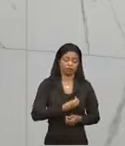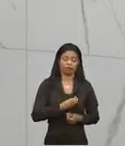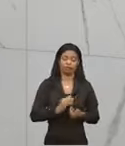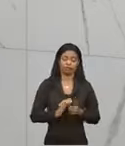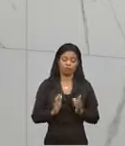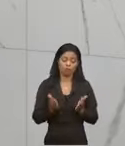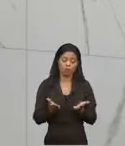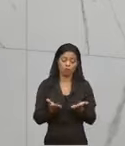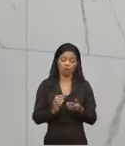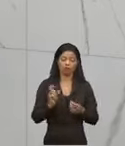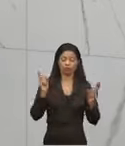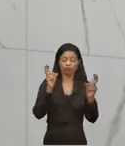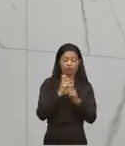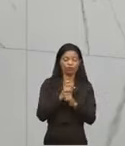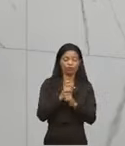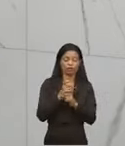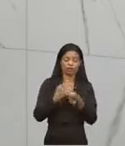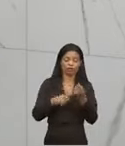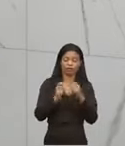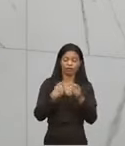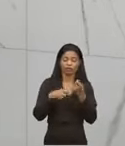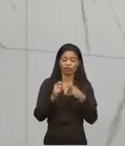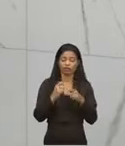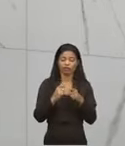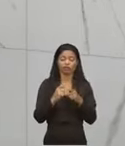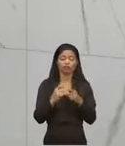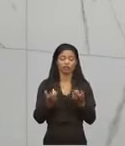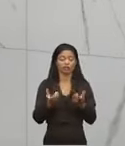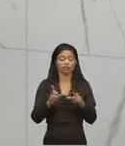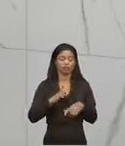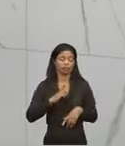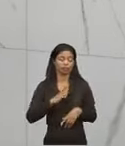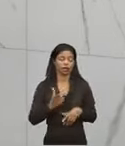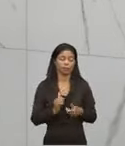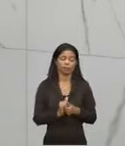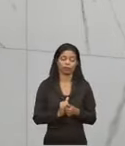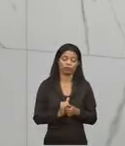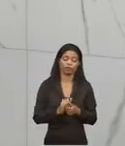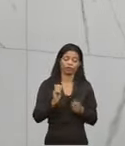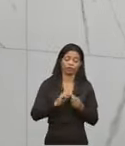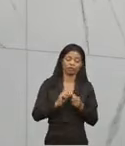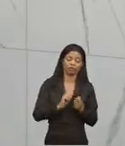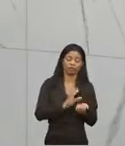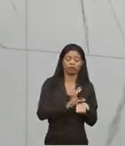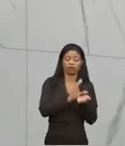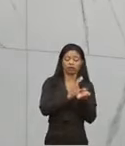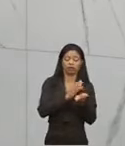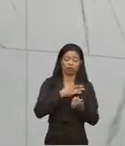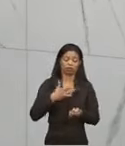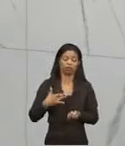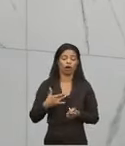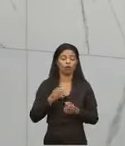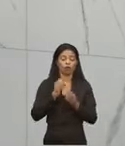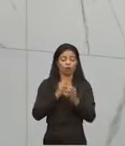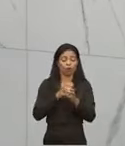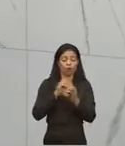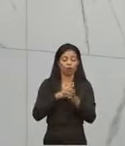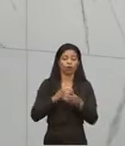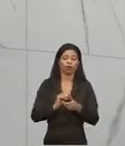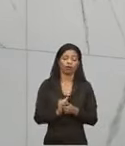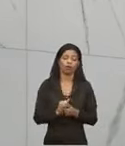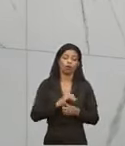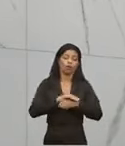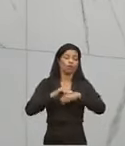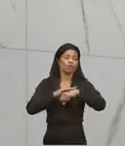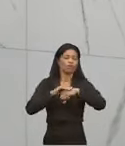Bahia, de muita dificuldade econômica. Então nós temos que, muitas vezes, colocar esses recursos na saúde, na educação. Tenho conversado